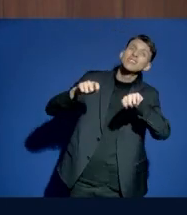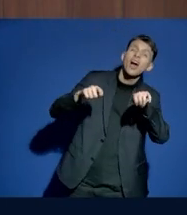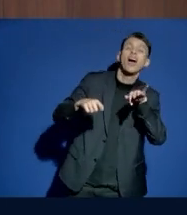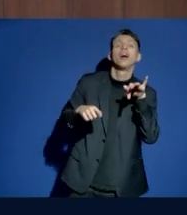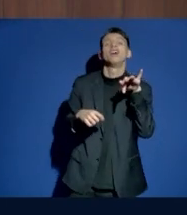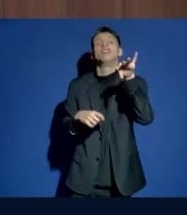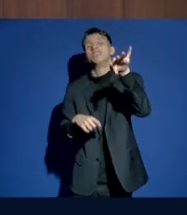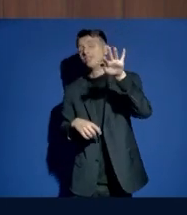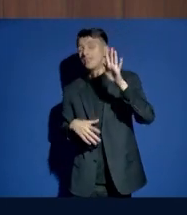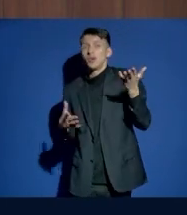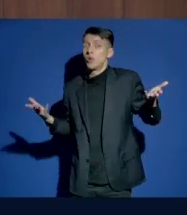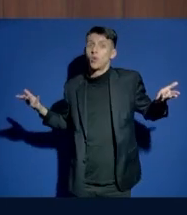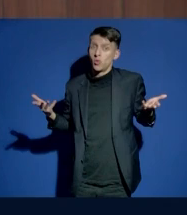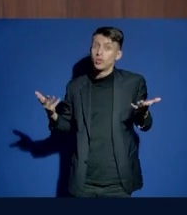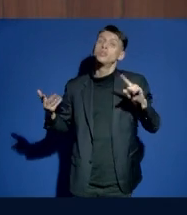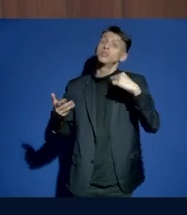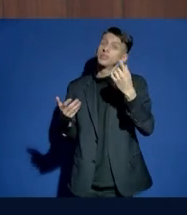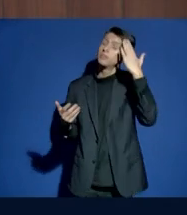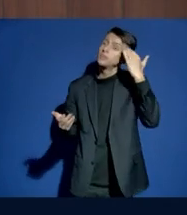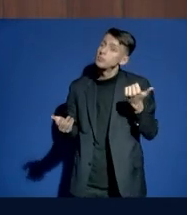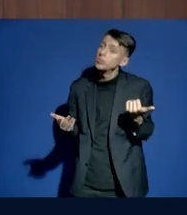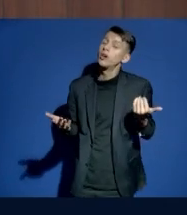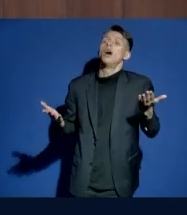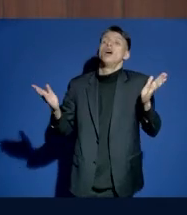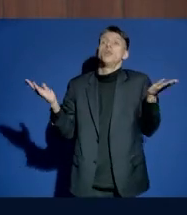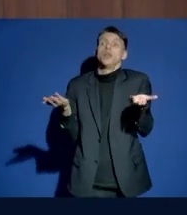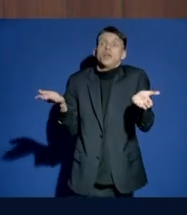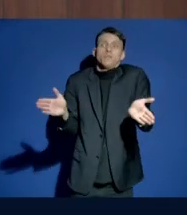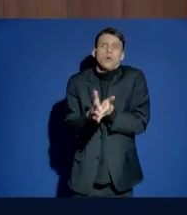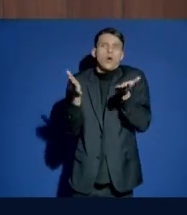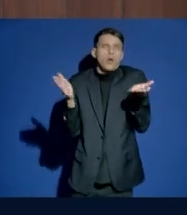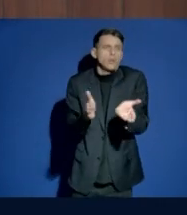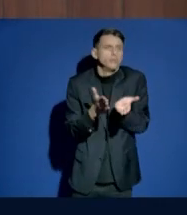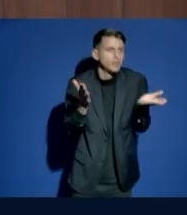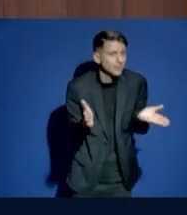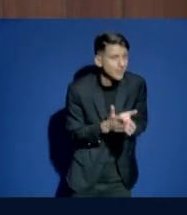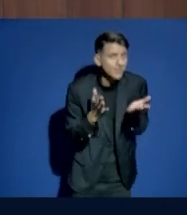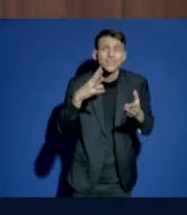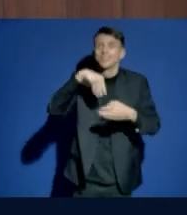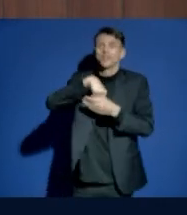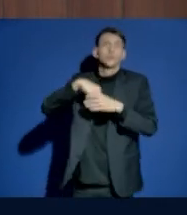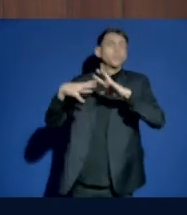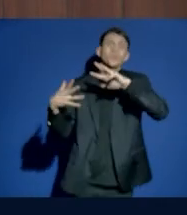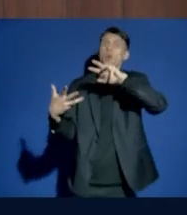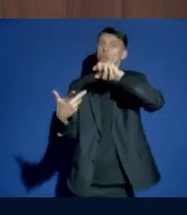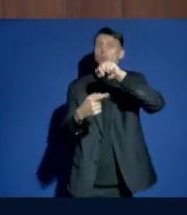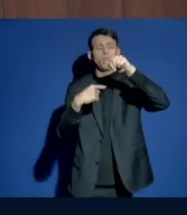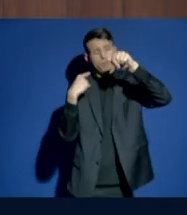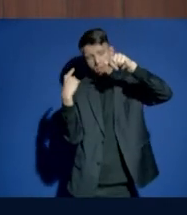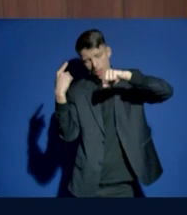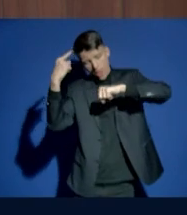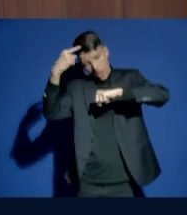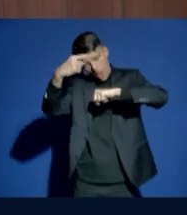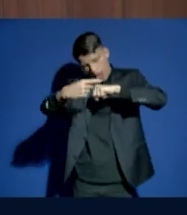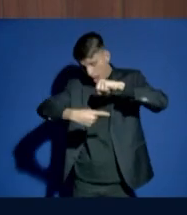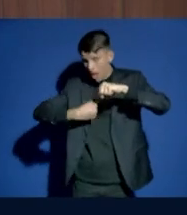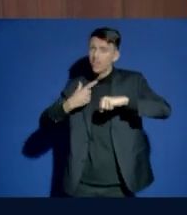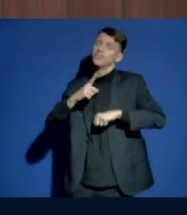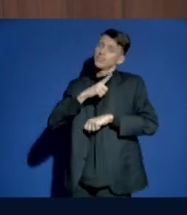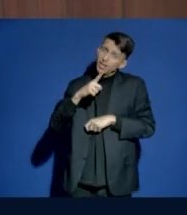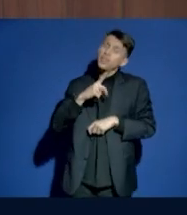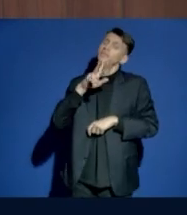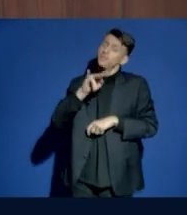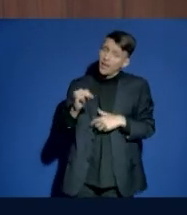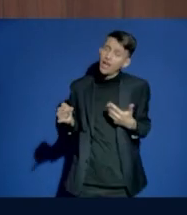prorrogado porque hoje nós sabemos o nível de pobreza de miséria que existe no mundo todo então essa demanda será